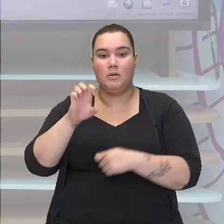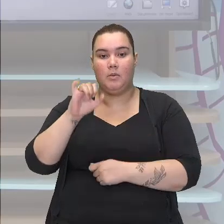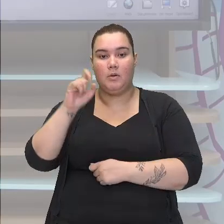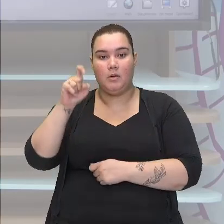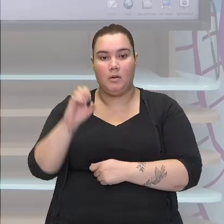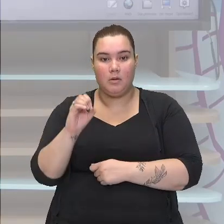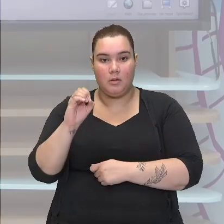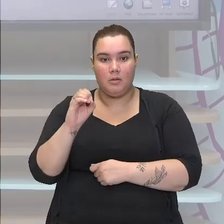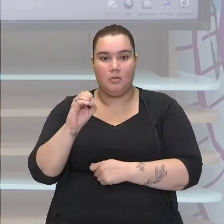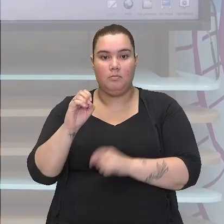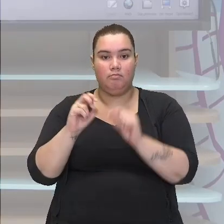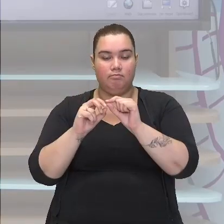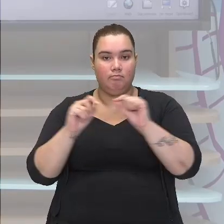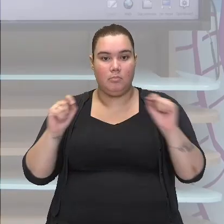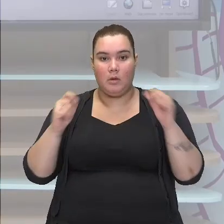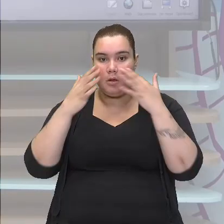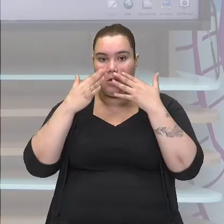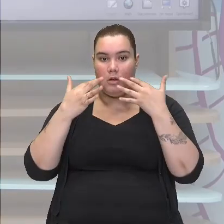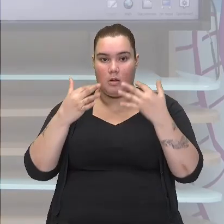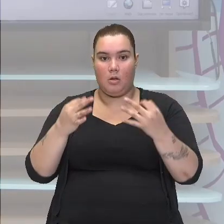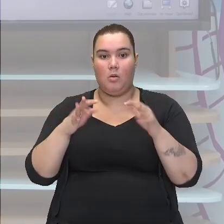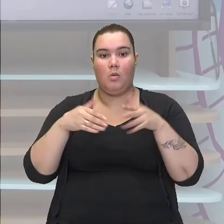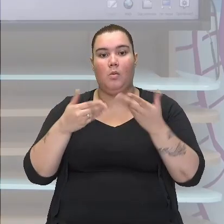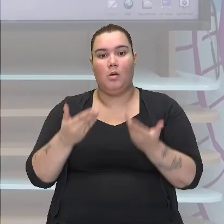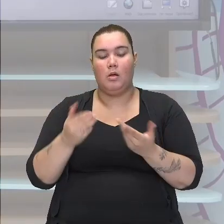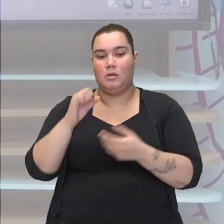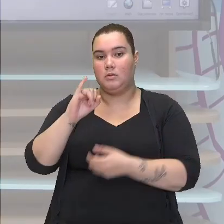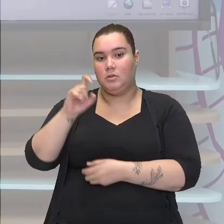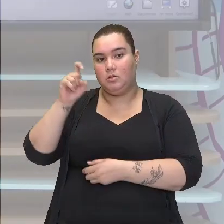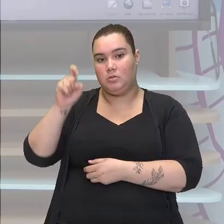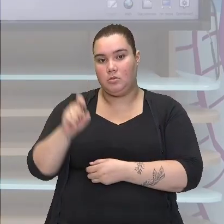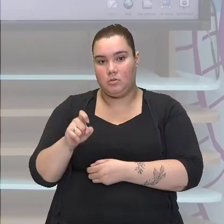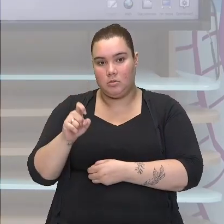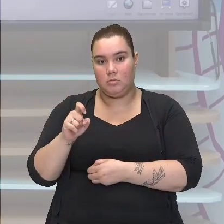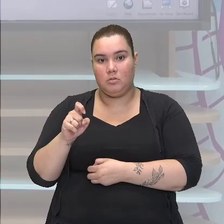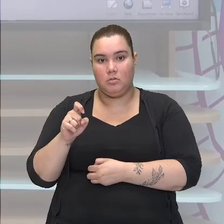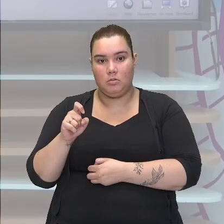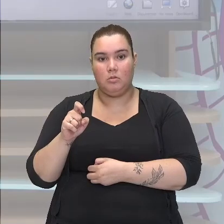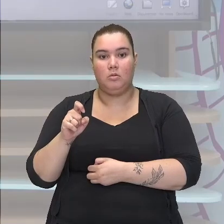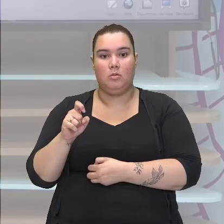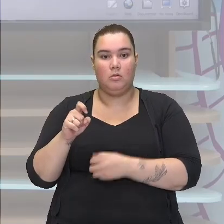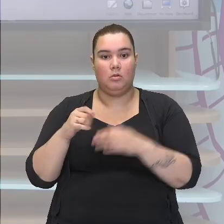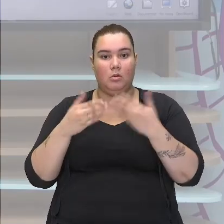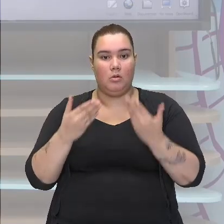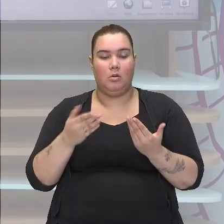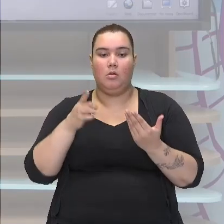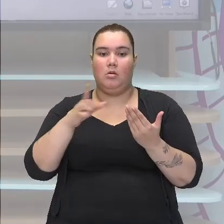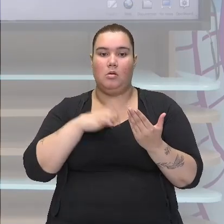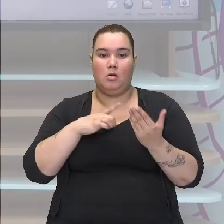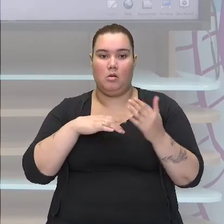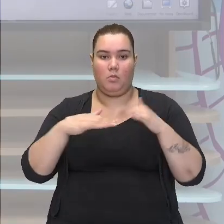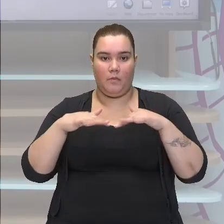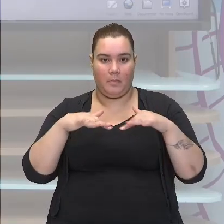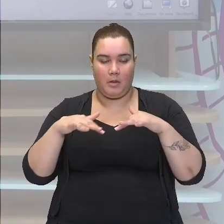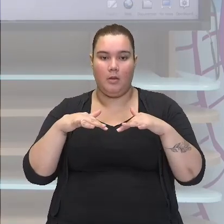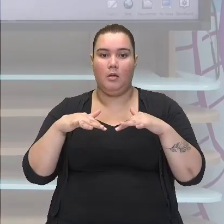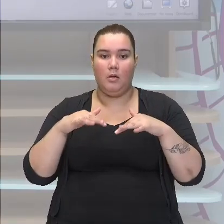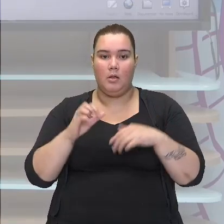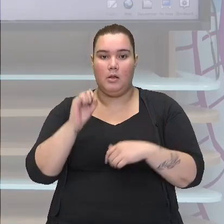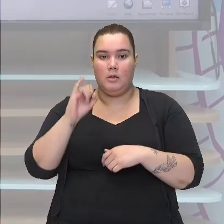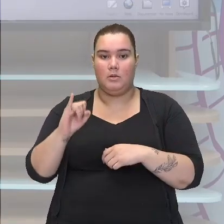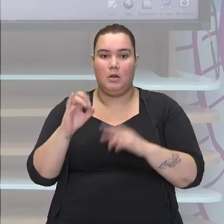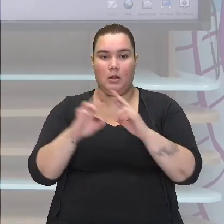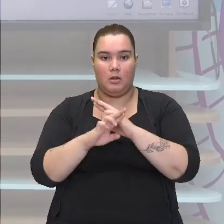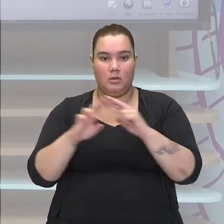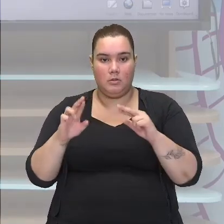Então, você precisa ficar atento ao que eixo. Se é o eixo X, então você vai movimentar. Se é em relação ao eixo